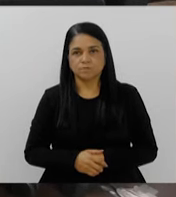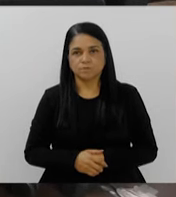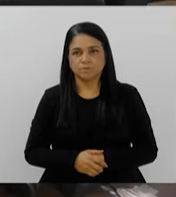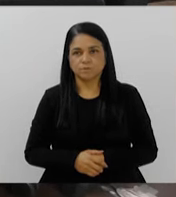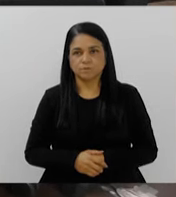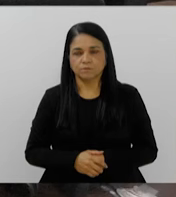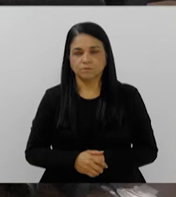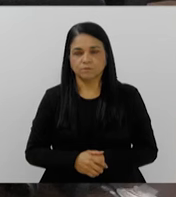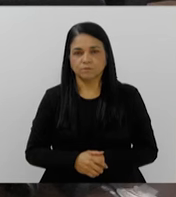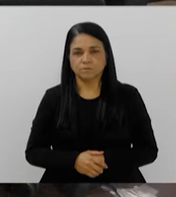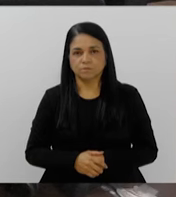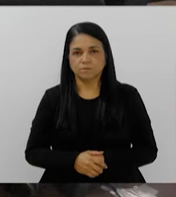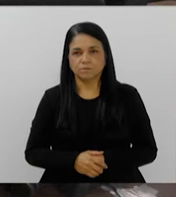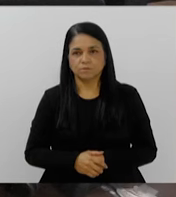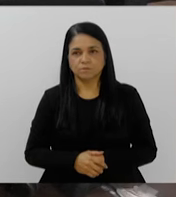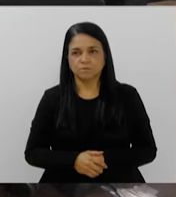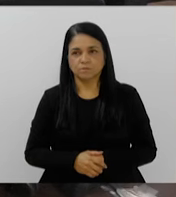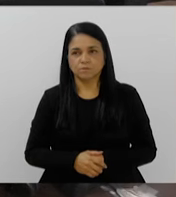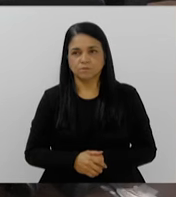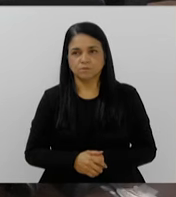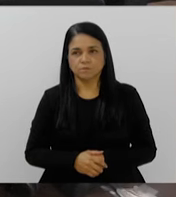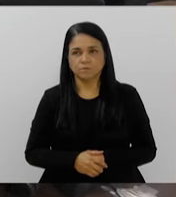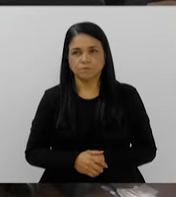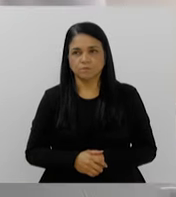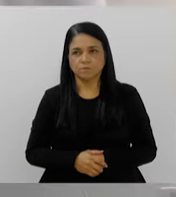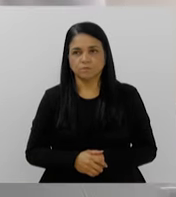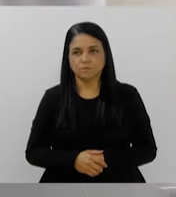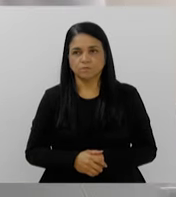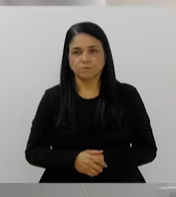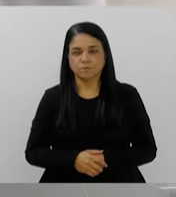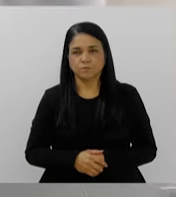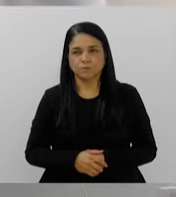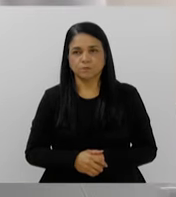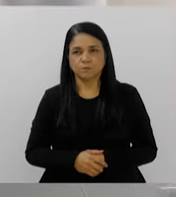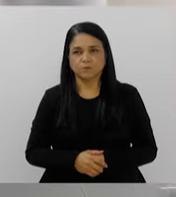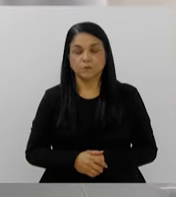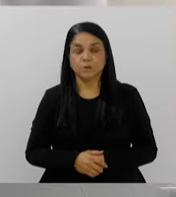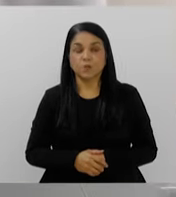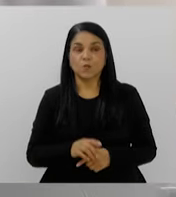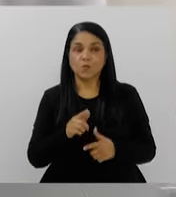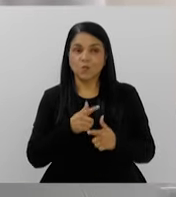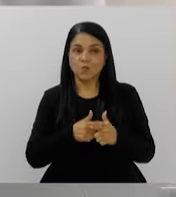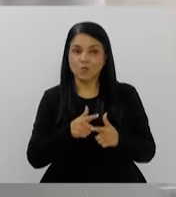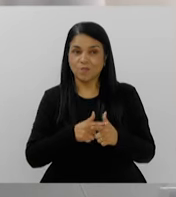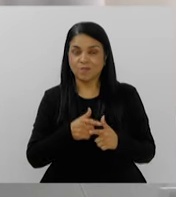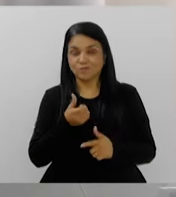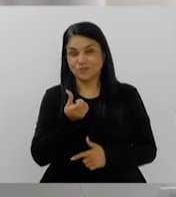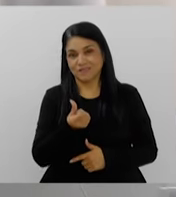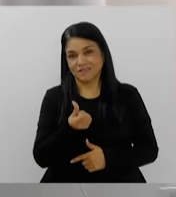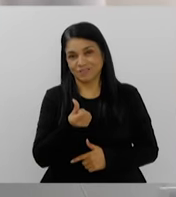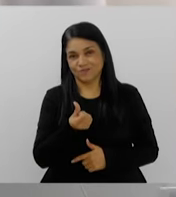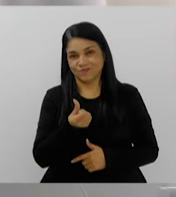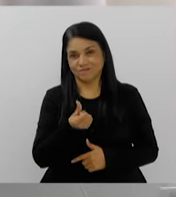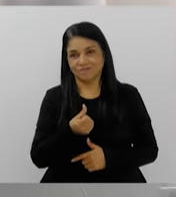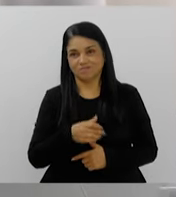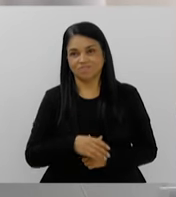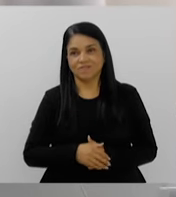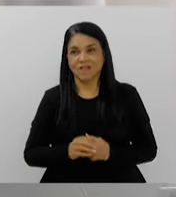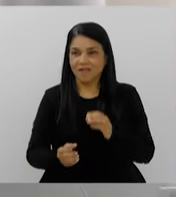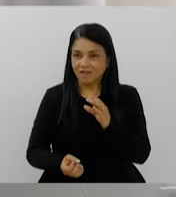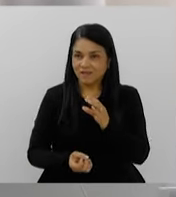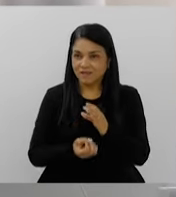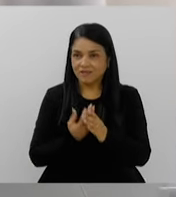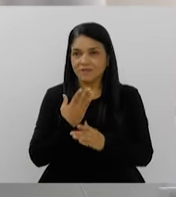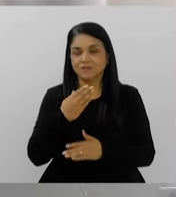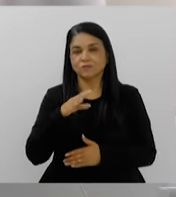É porque aqui no sexto fala de observatório. É, o grande problema é o sexto, que é a criação